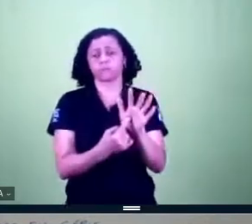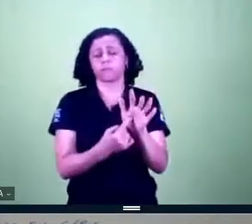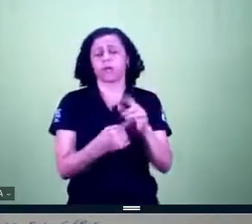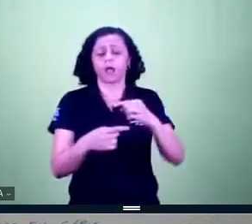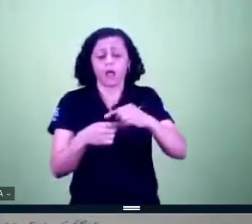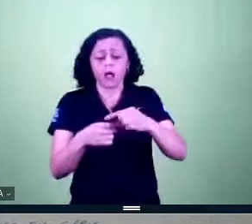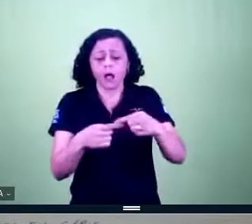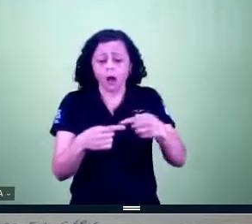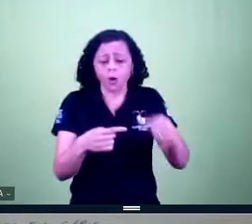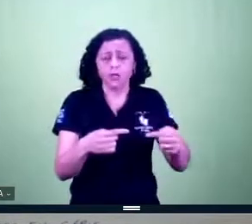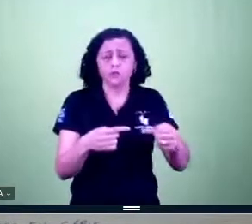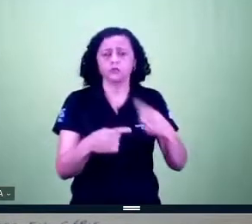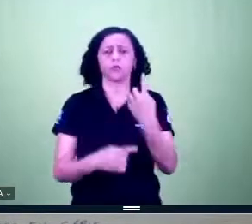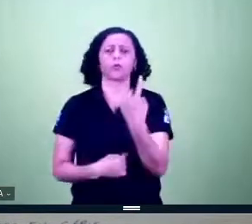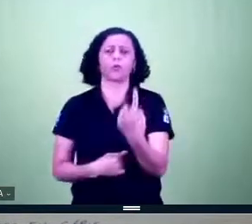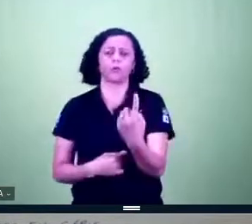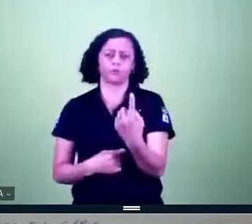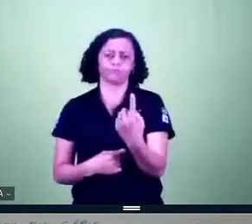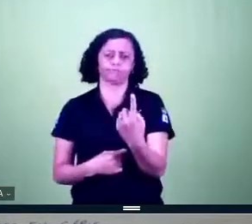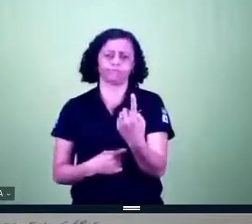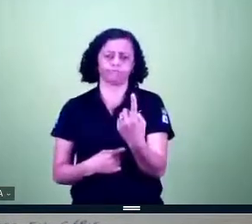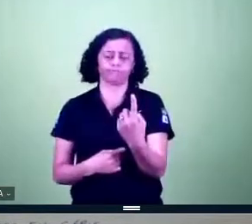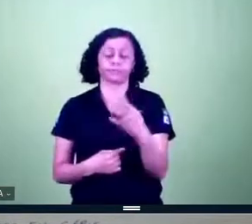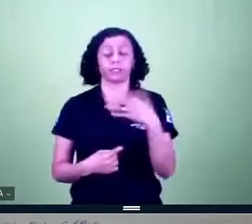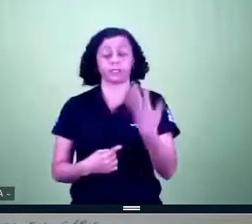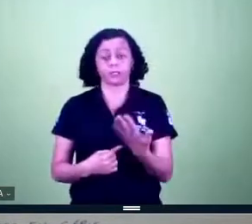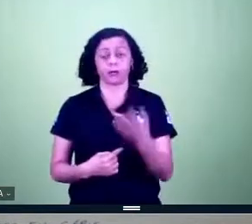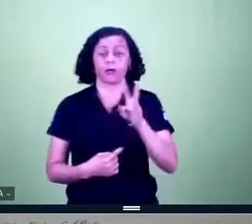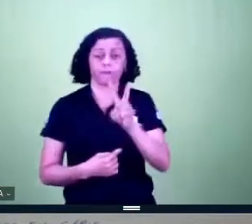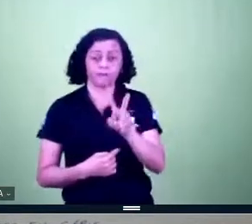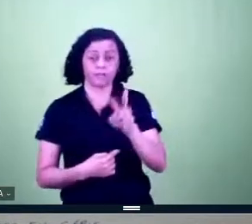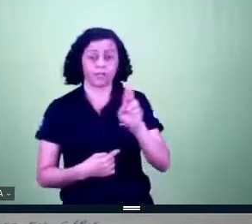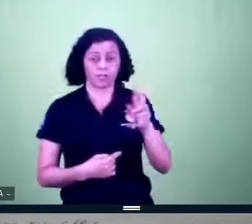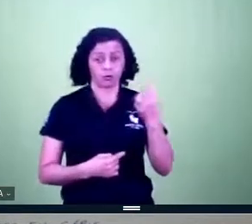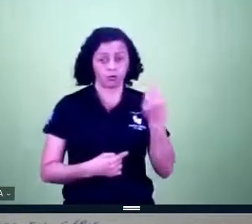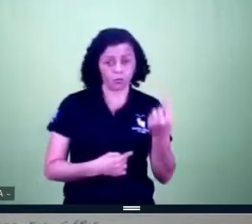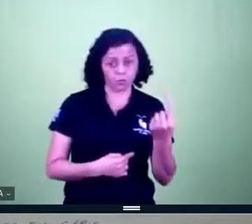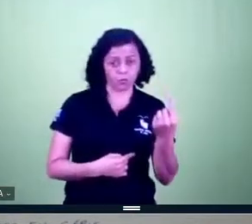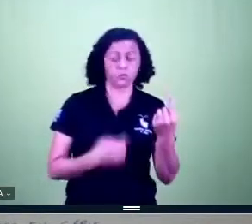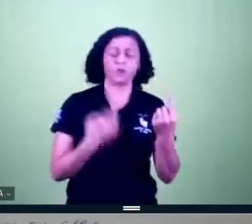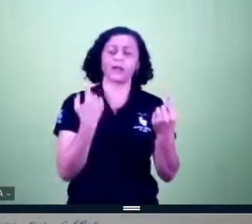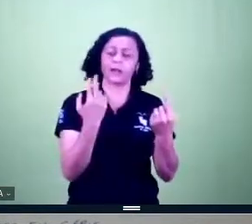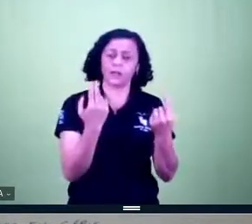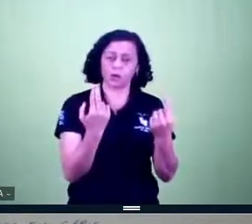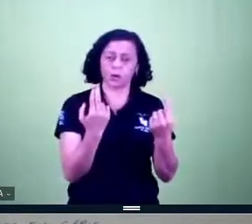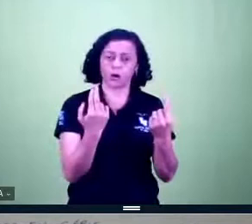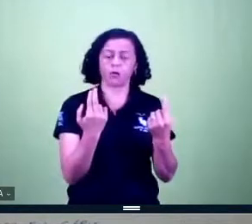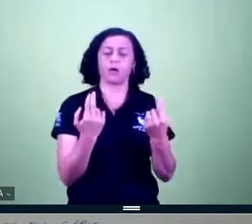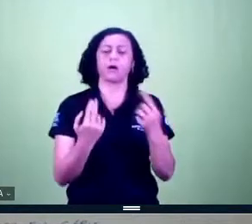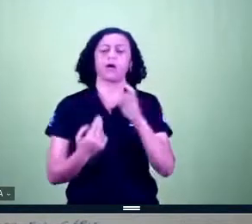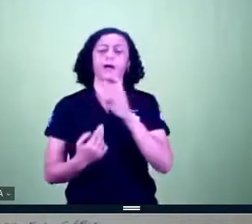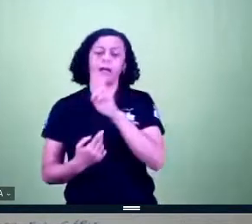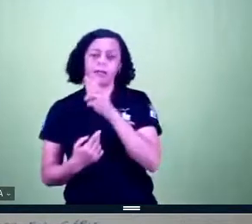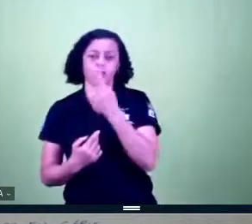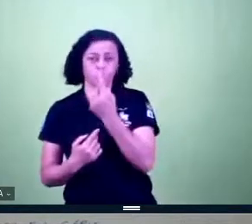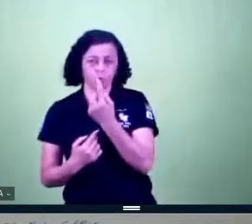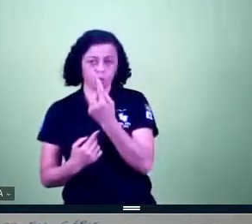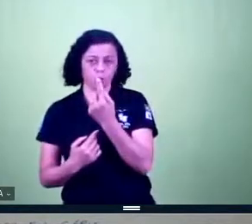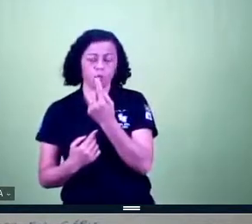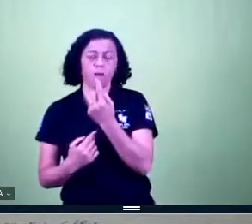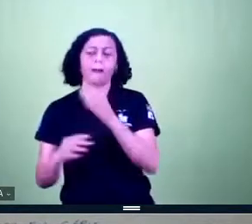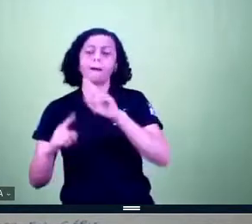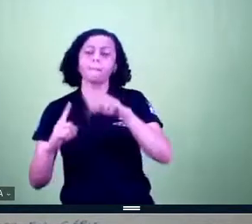1. V igual a R, V1, VR1 vai ser igual a R1 vezes a corrente